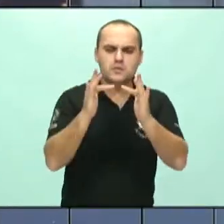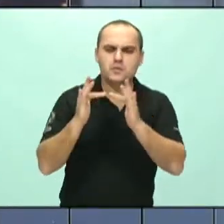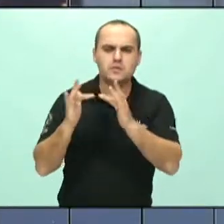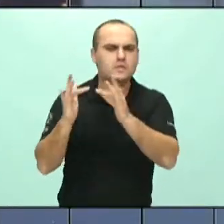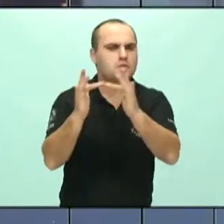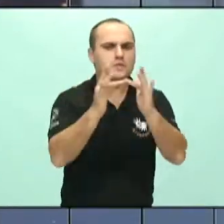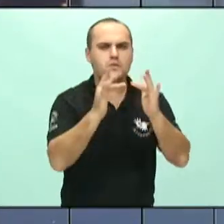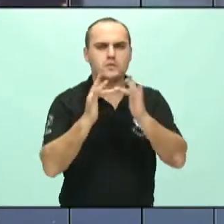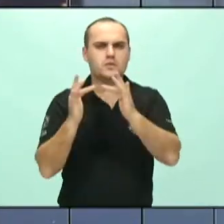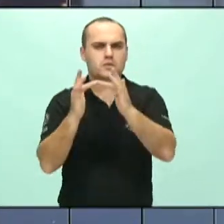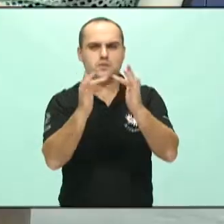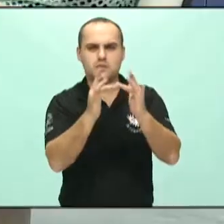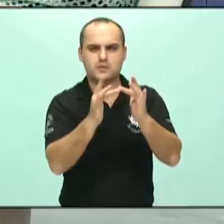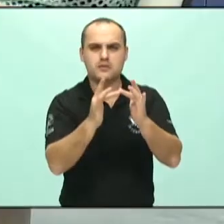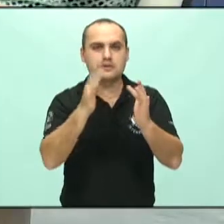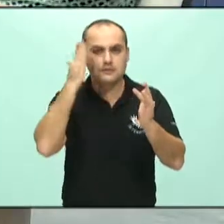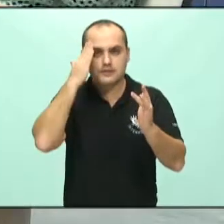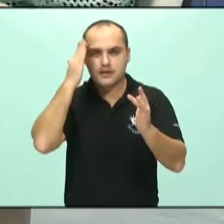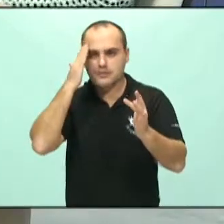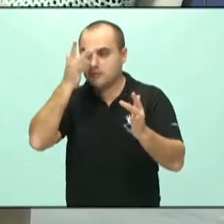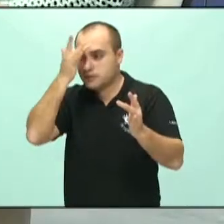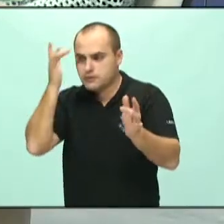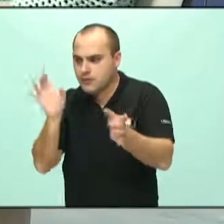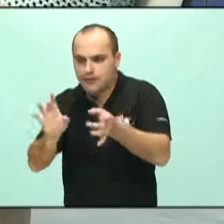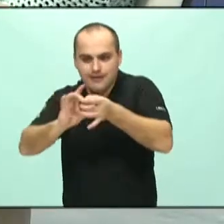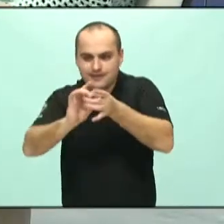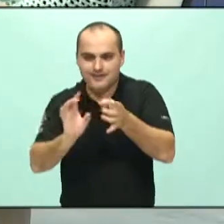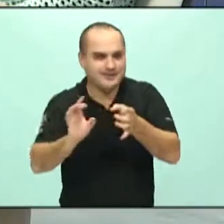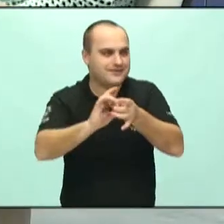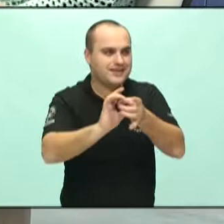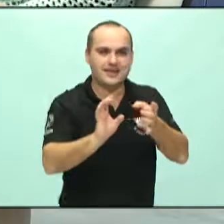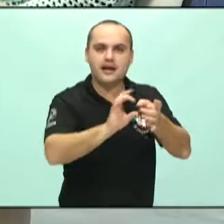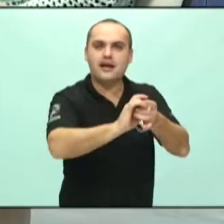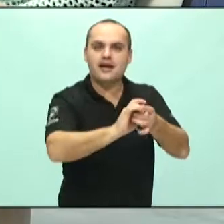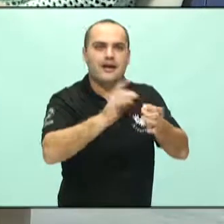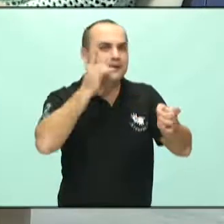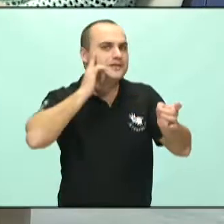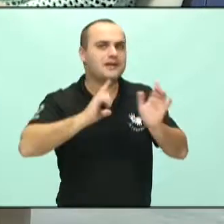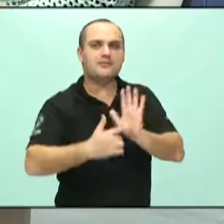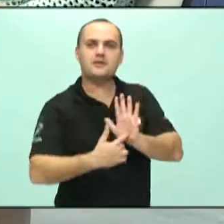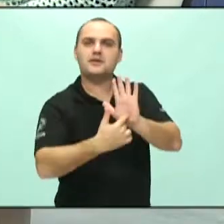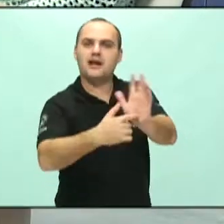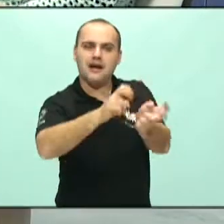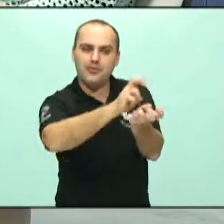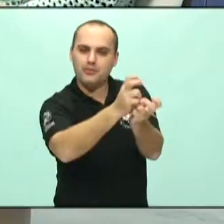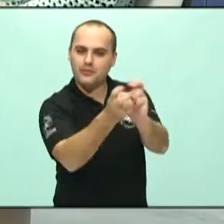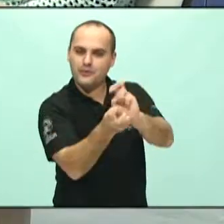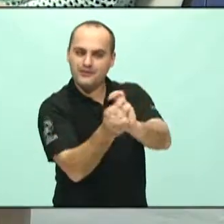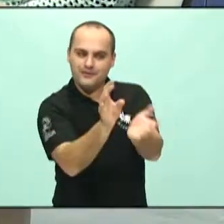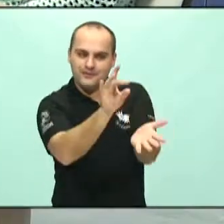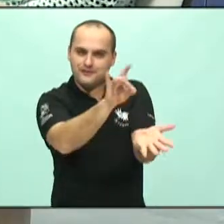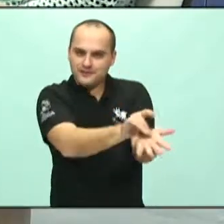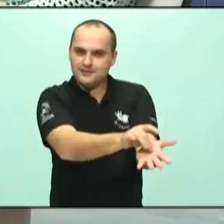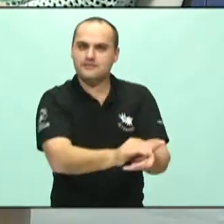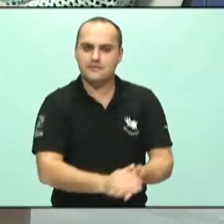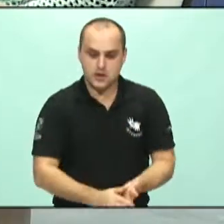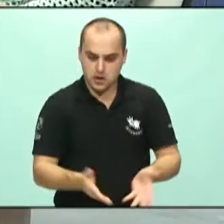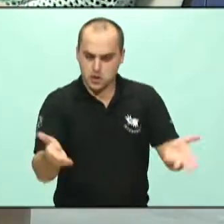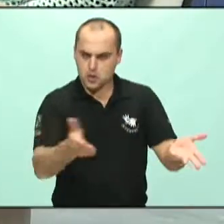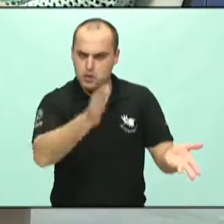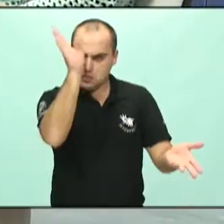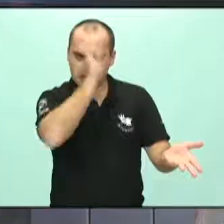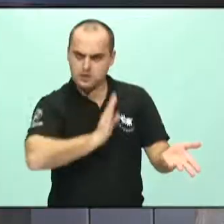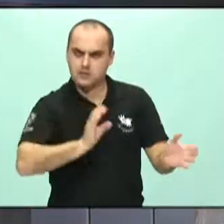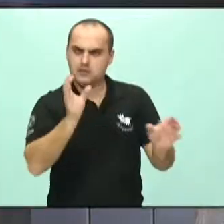conexões, né, interrelacionadas que a gente consegue mostrar a capoeira de um novo nível e de uma nova forma, que está hoje no Brasil todo e no mundo todo,